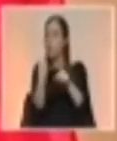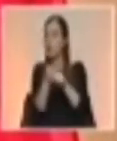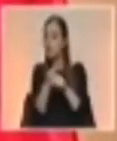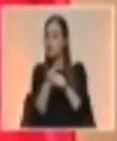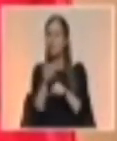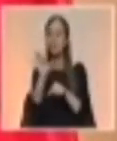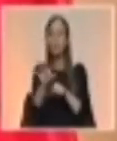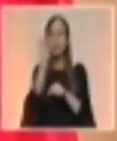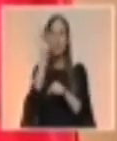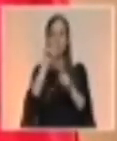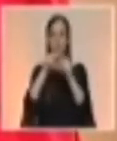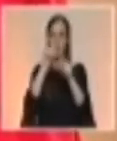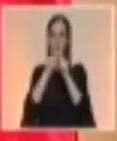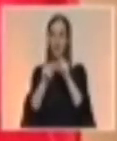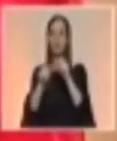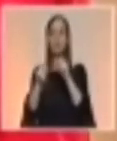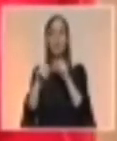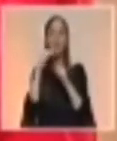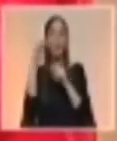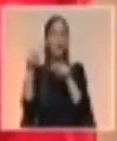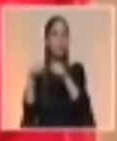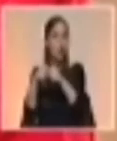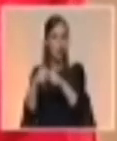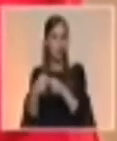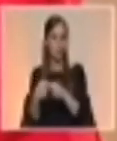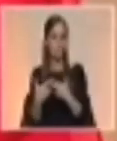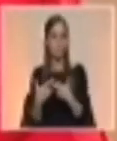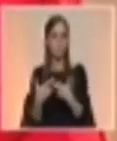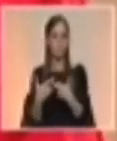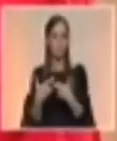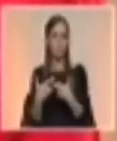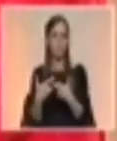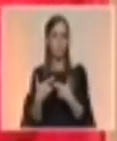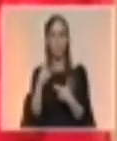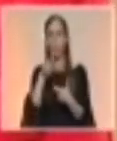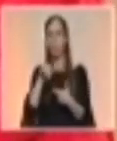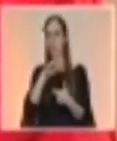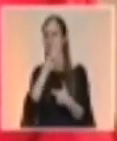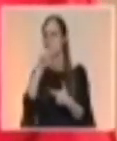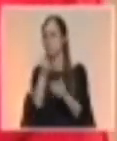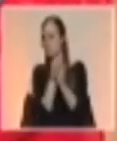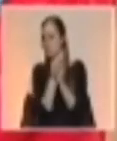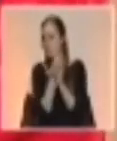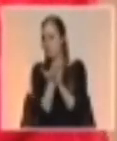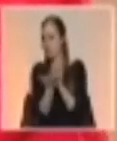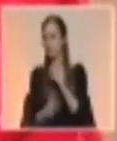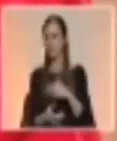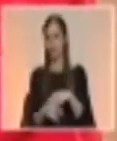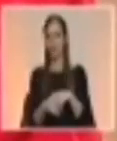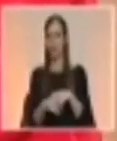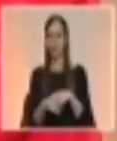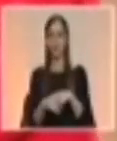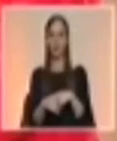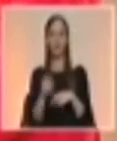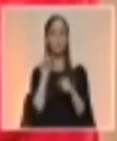escolhido exatamente para a faixa etária. O leque de produtos da Unicer é bastante vasto e é